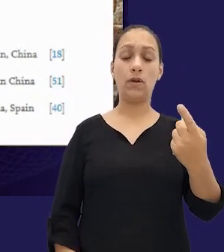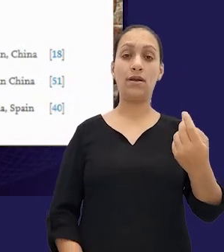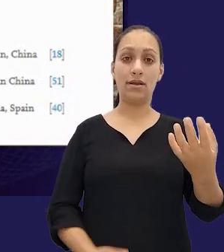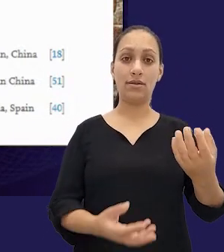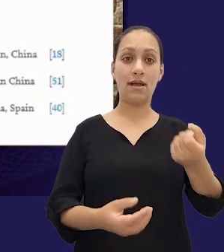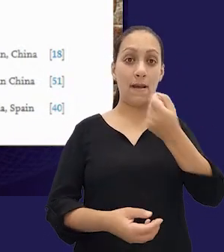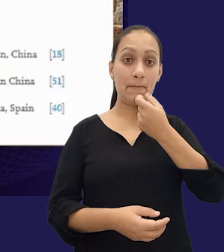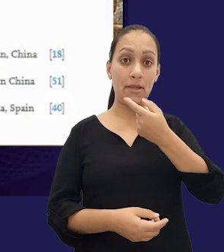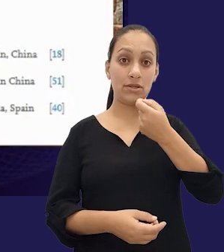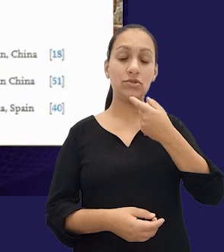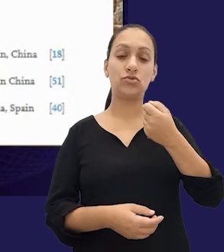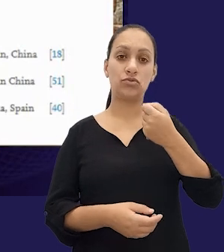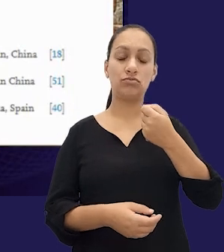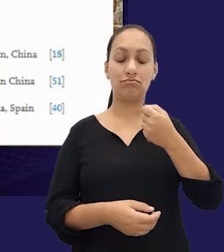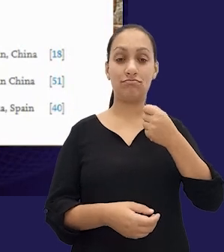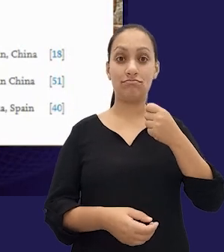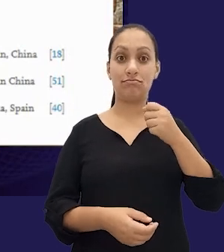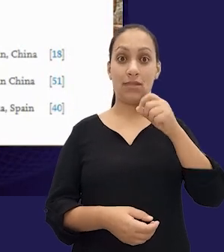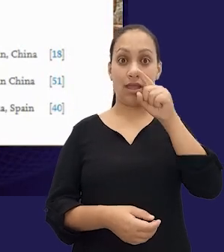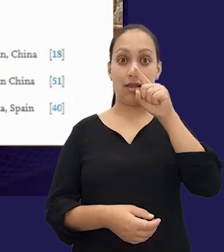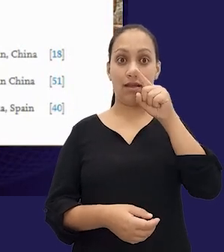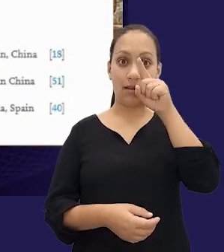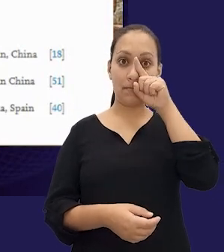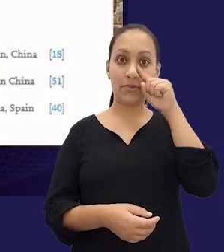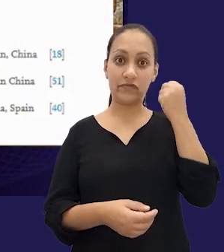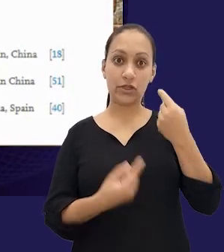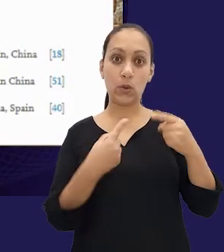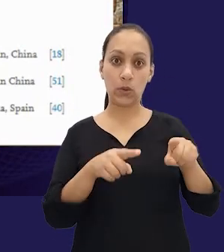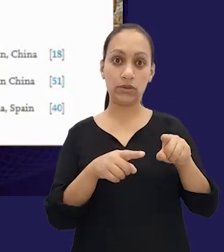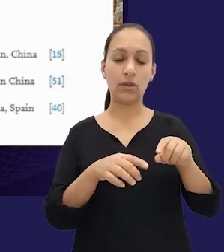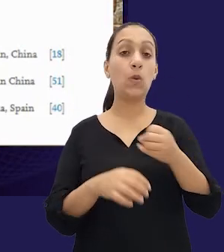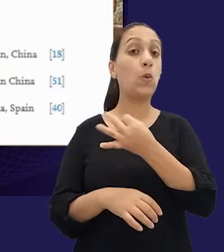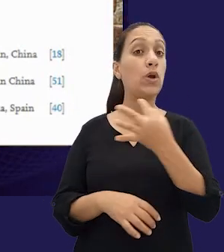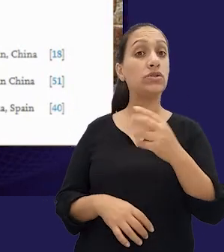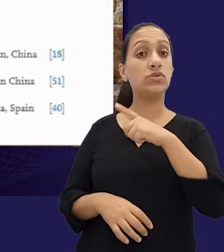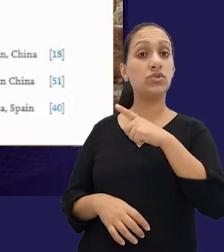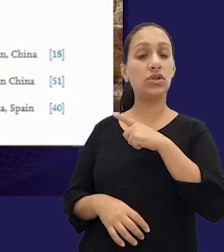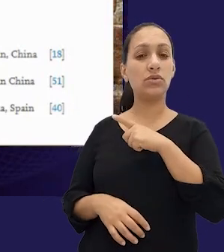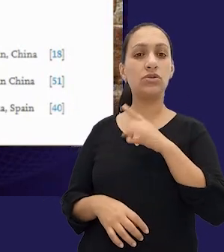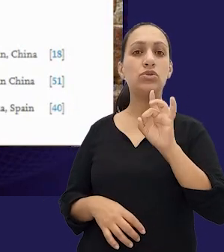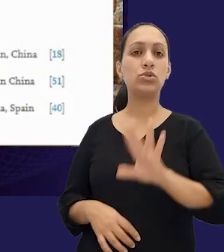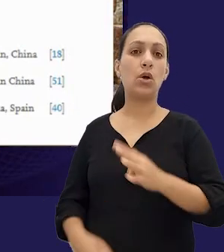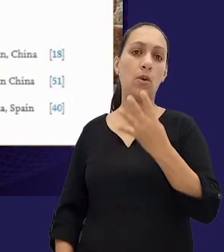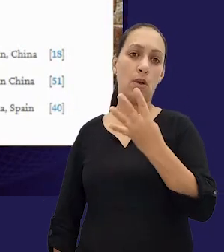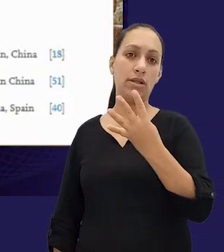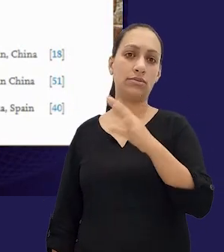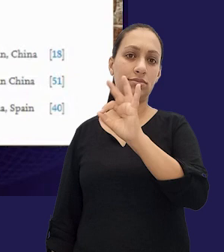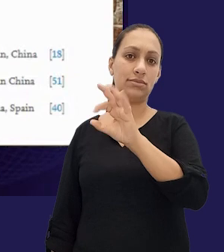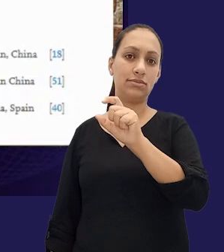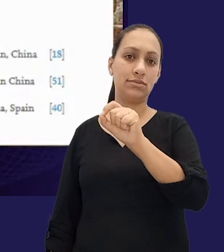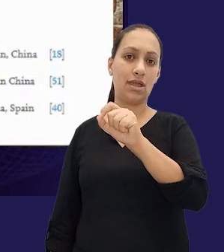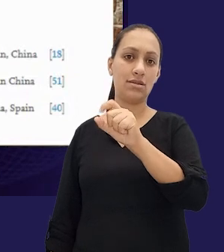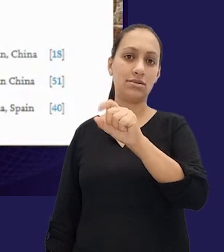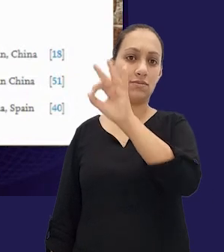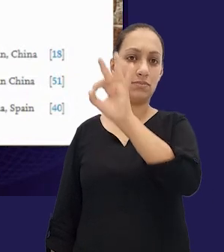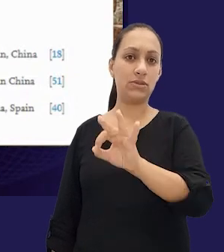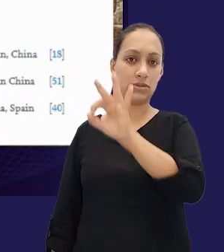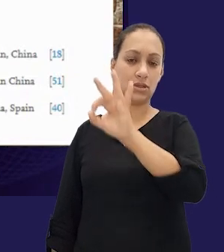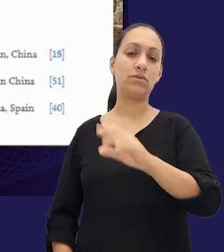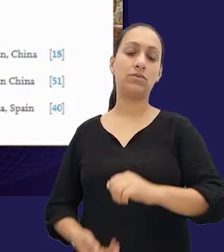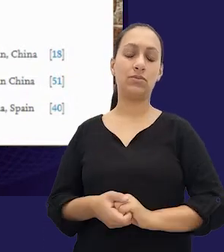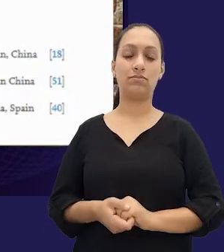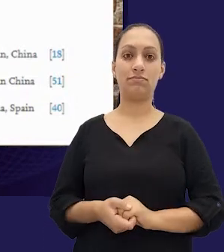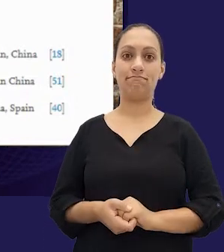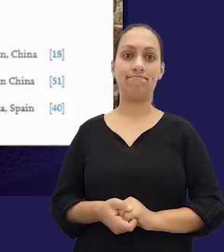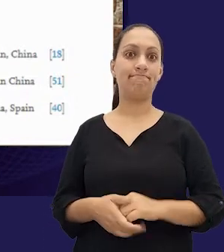antimicrobiano. Quantos tinham infecção bacteriana? Olha aqui do lado, somente 4, 10%.